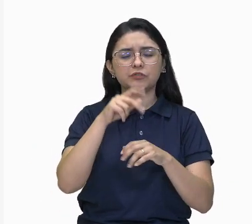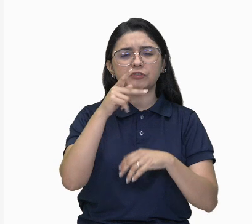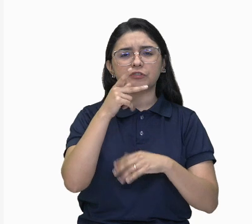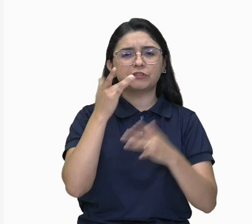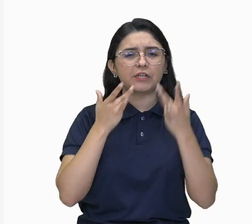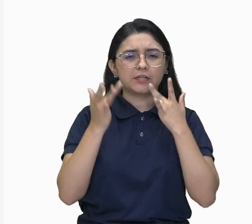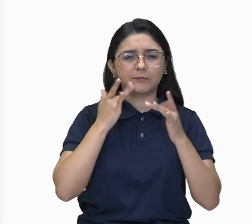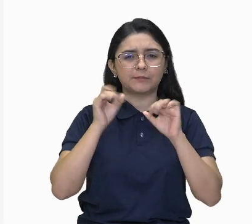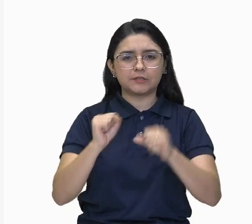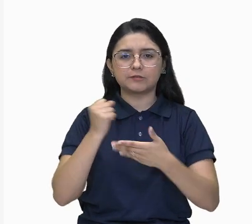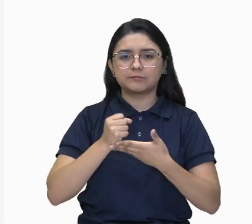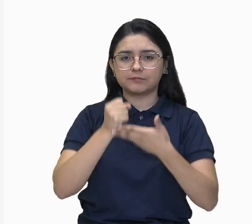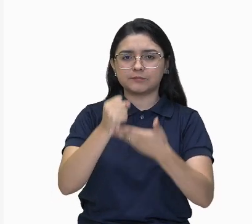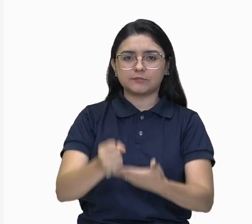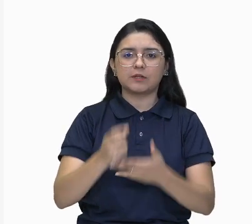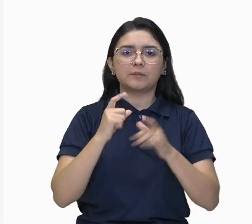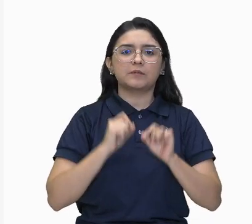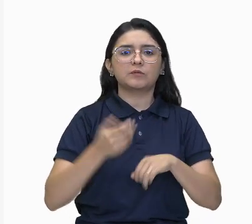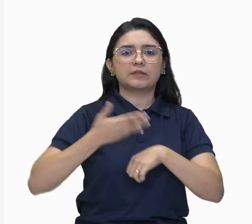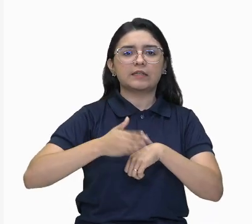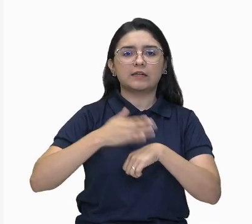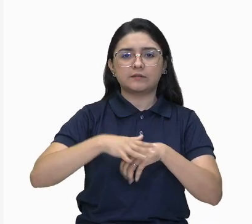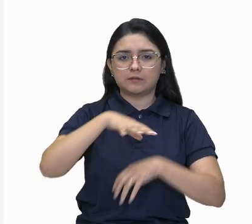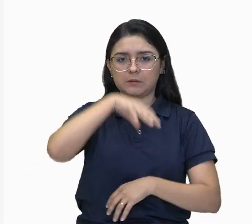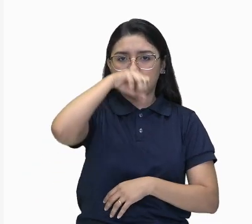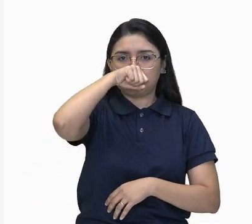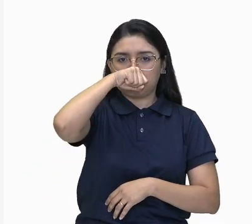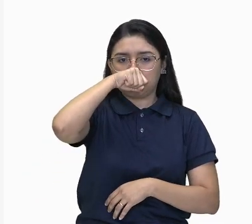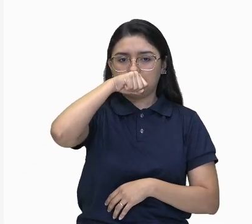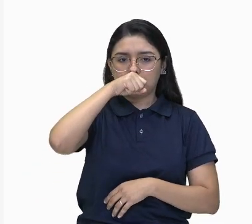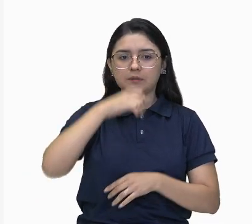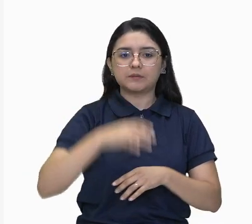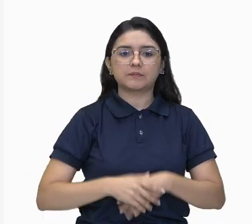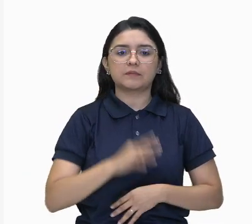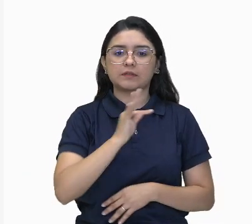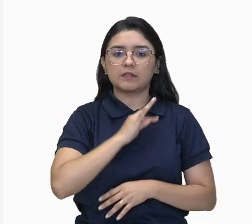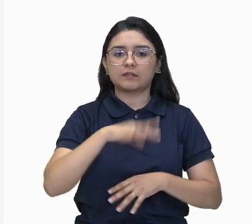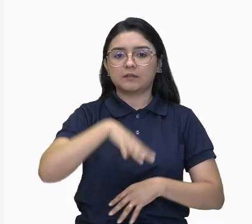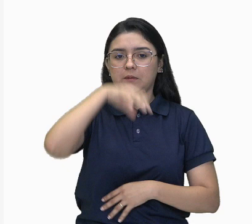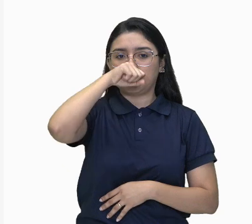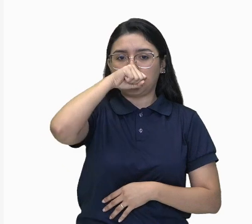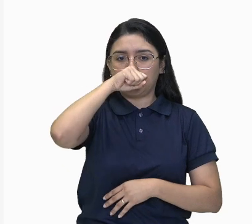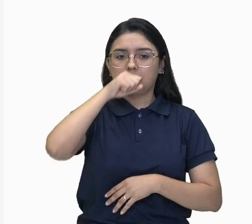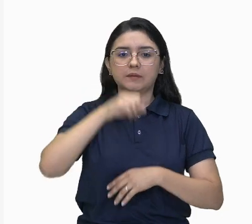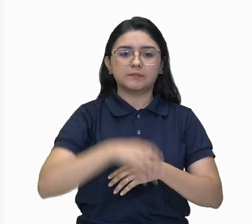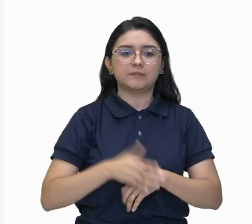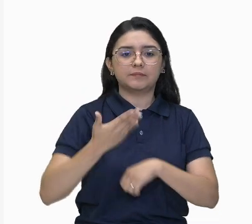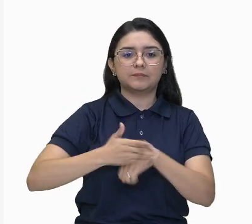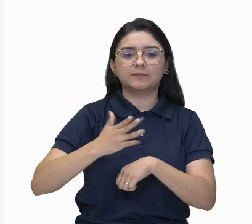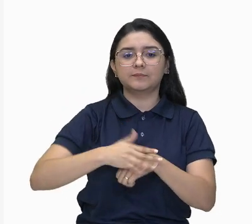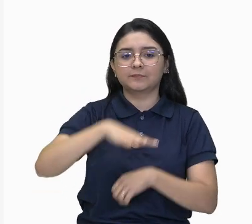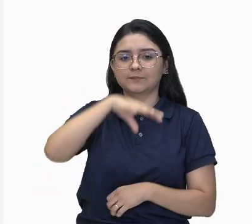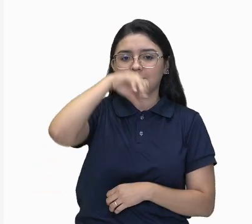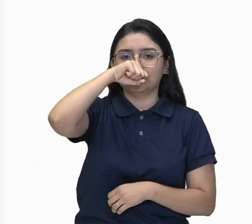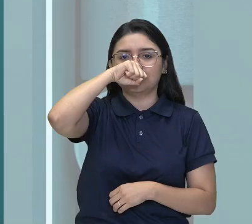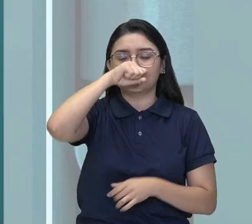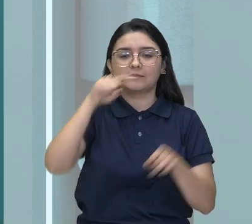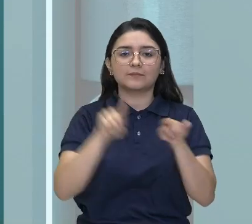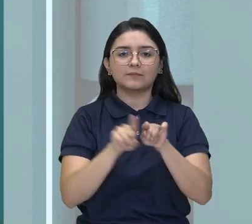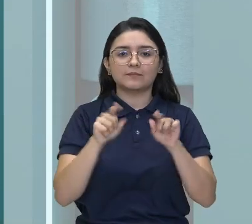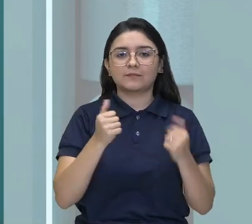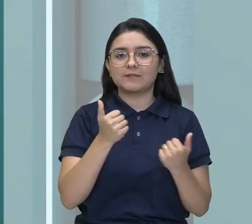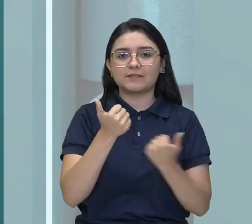para o aprimoramento da respiração. Técnica de respiração, exercício de respiração e apoio